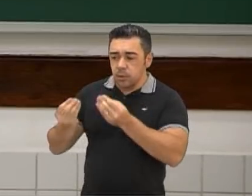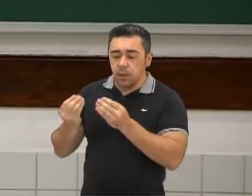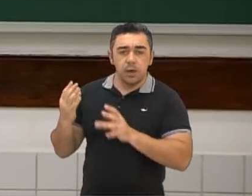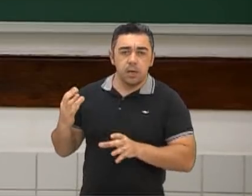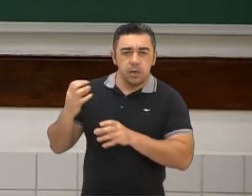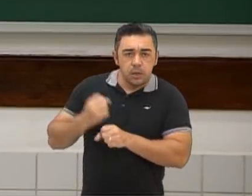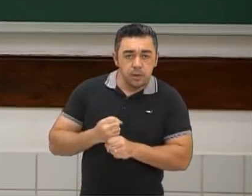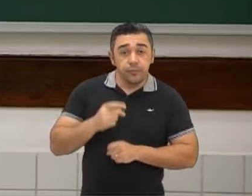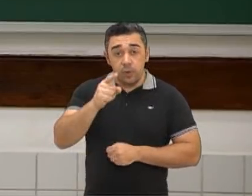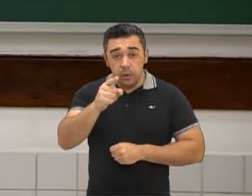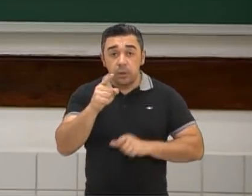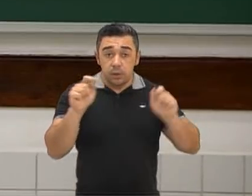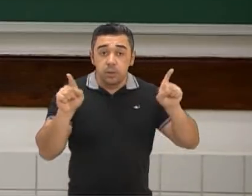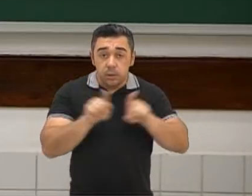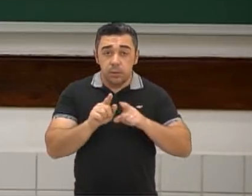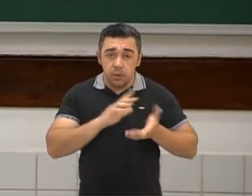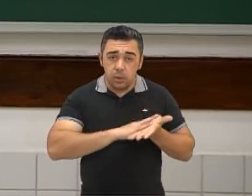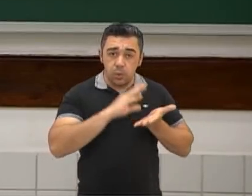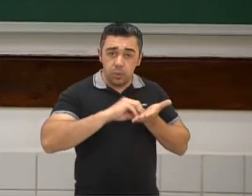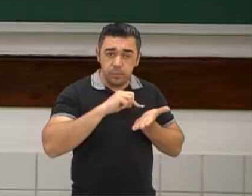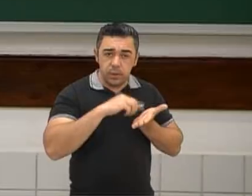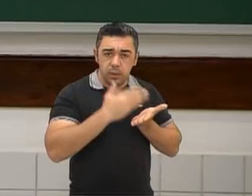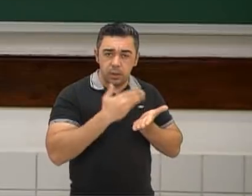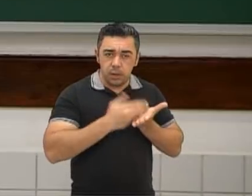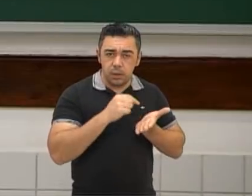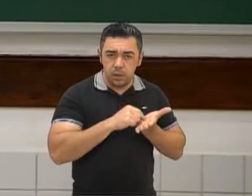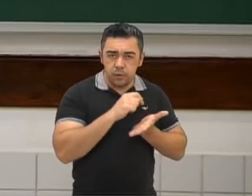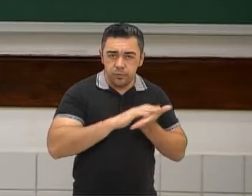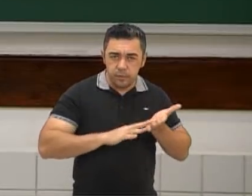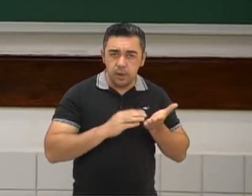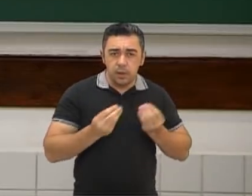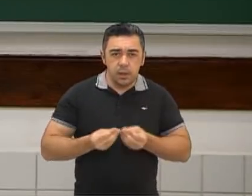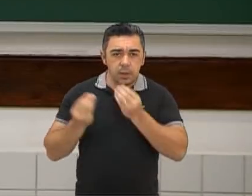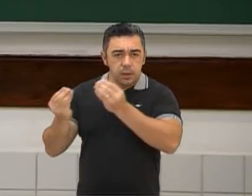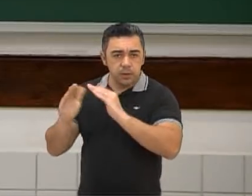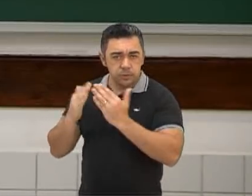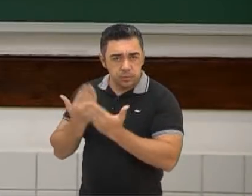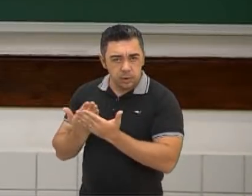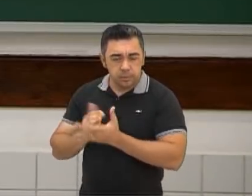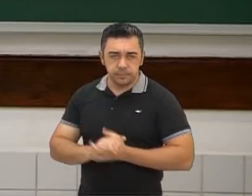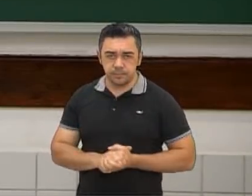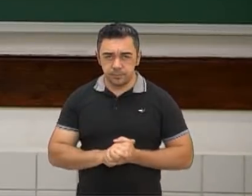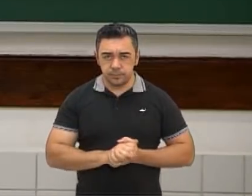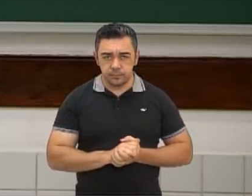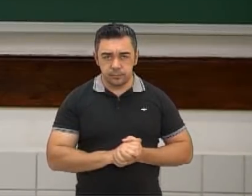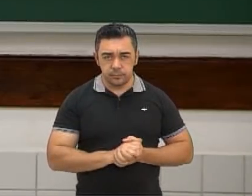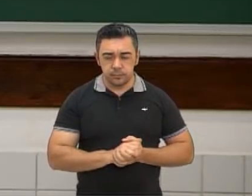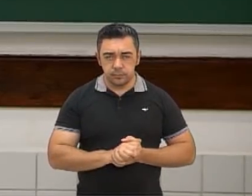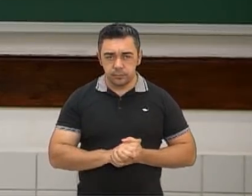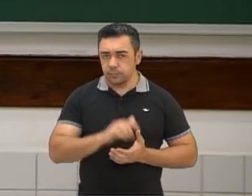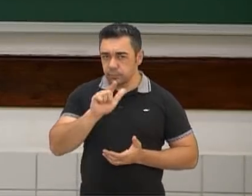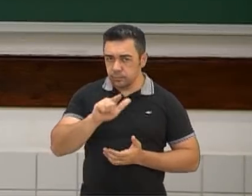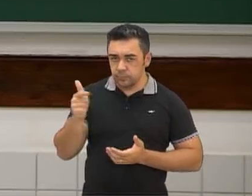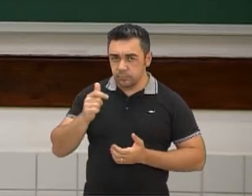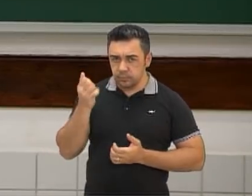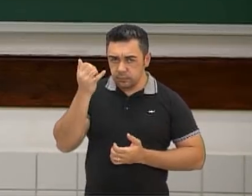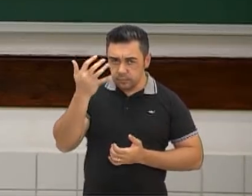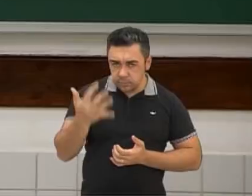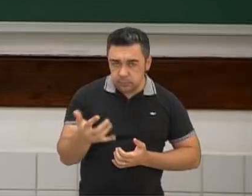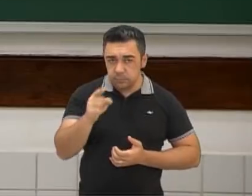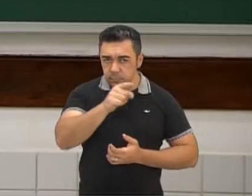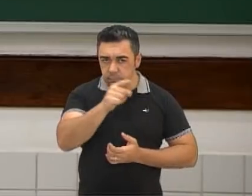os exercícios da nossa aula e levar lá para a sua escola. Uma outra orientação que eu dou, procure fazer